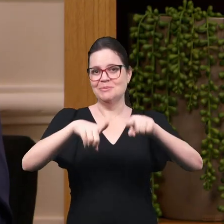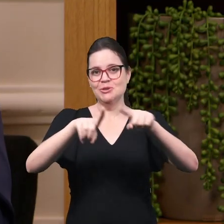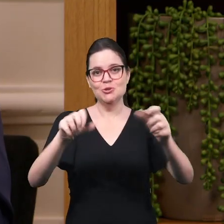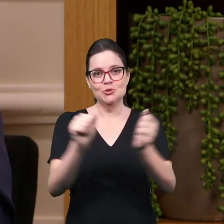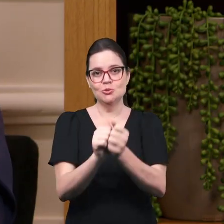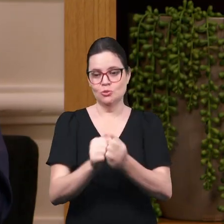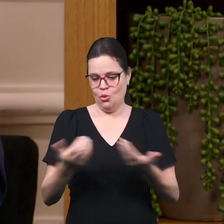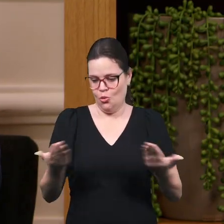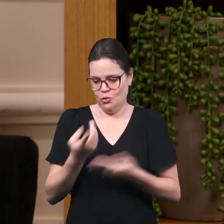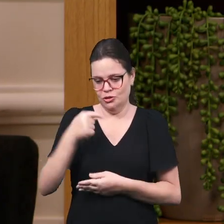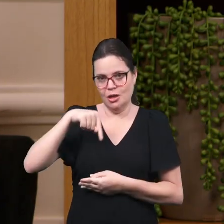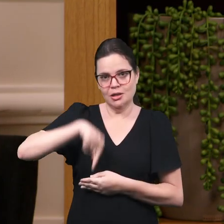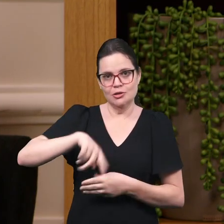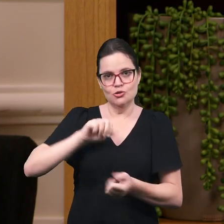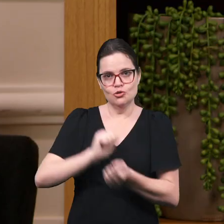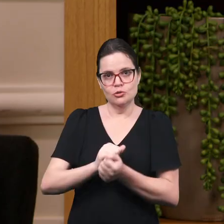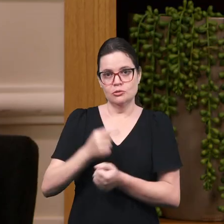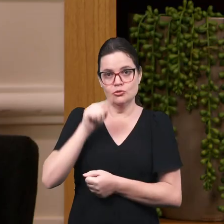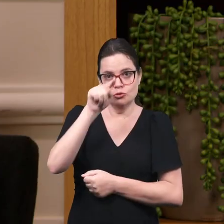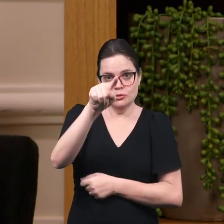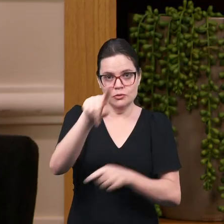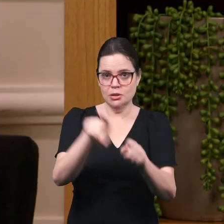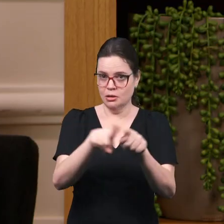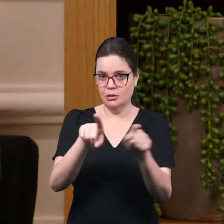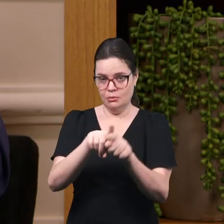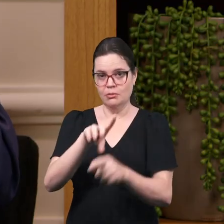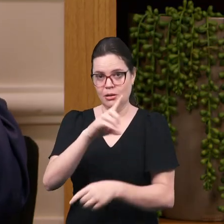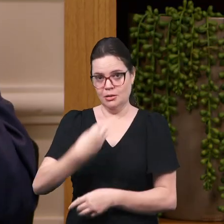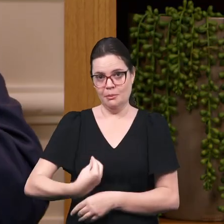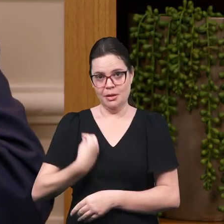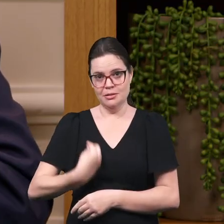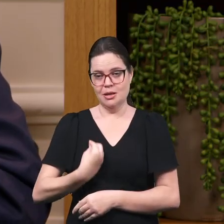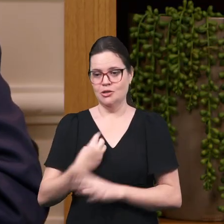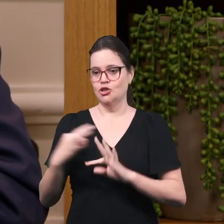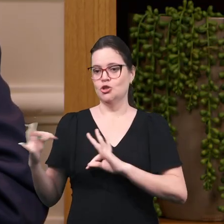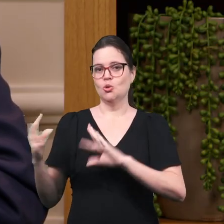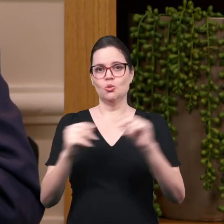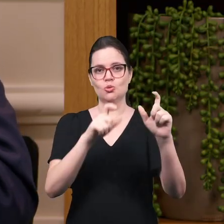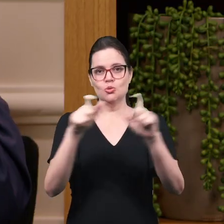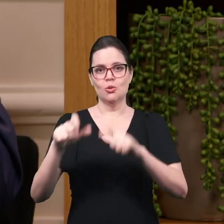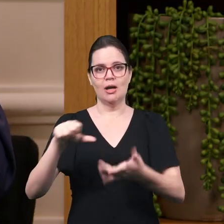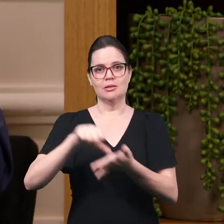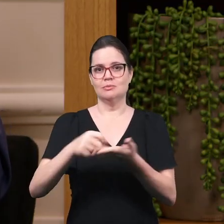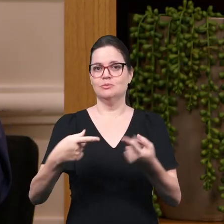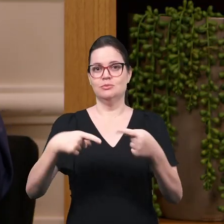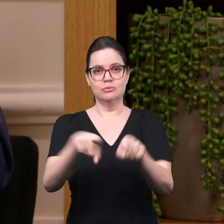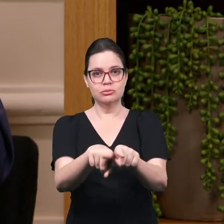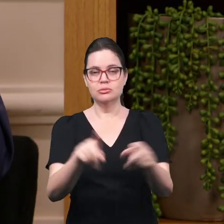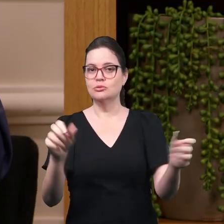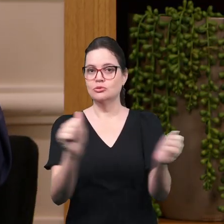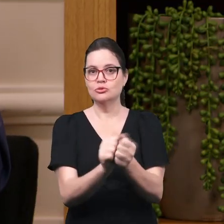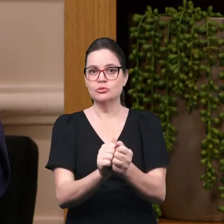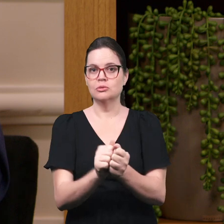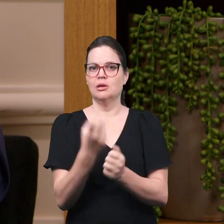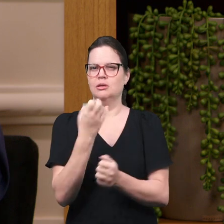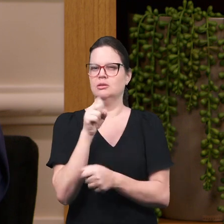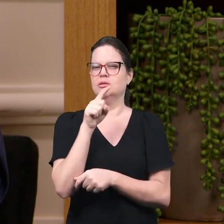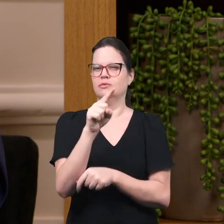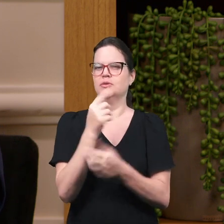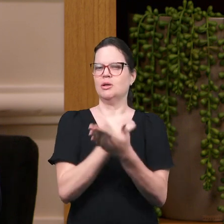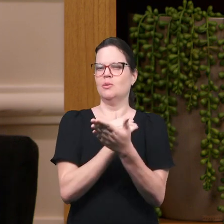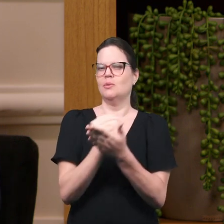aqui agora, Ele está aí com você, mas Ele está em todos os lugares. E à medida que você começar